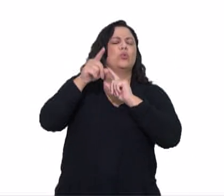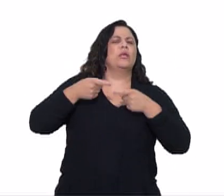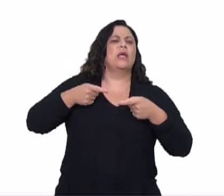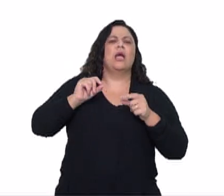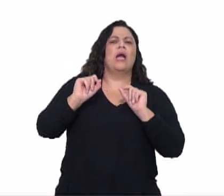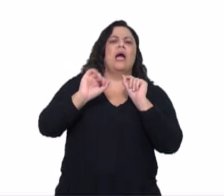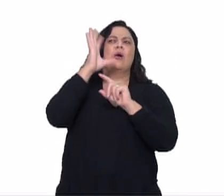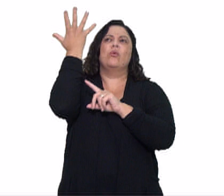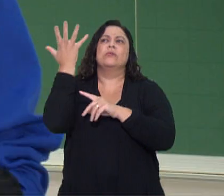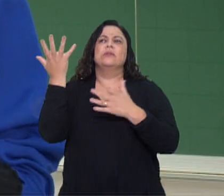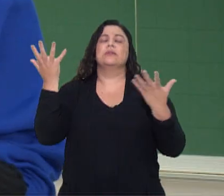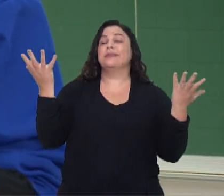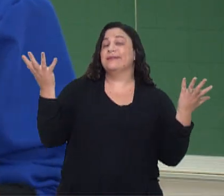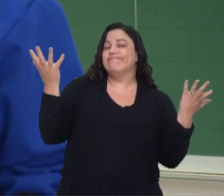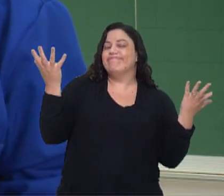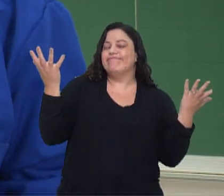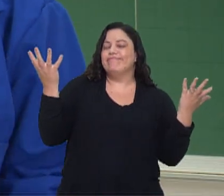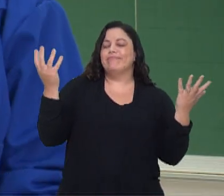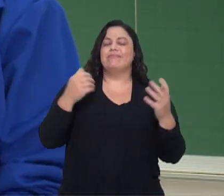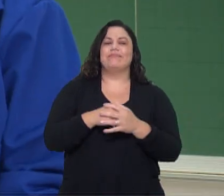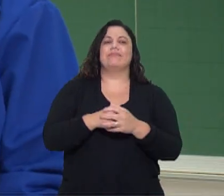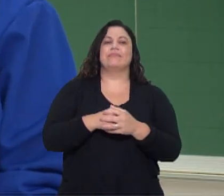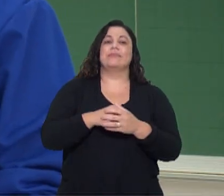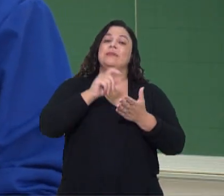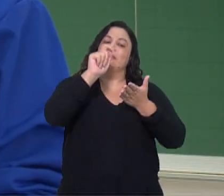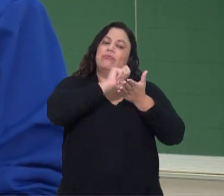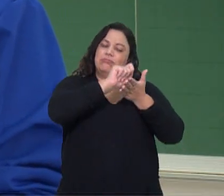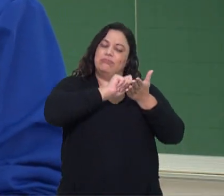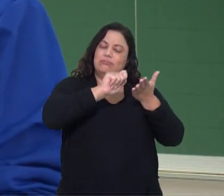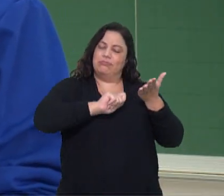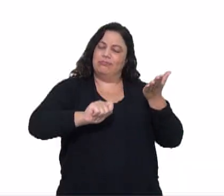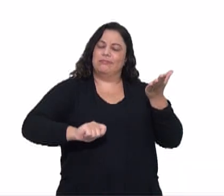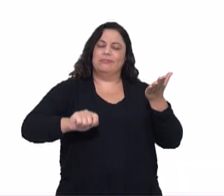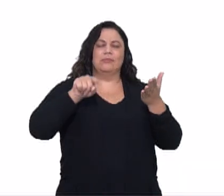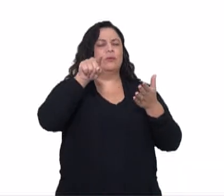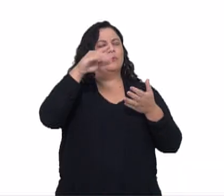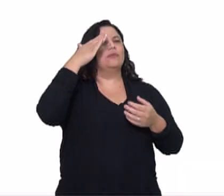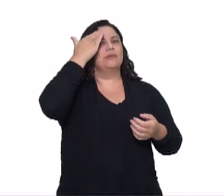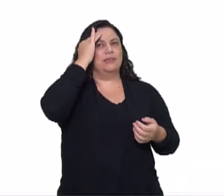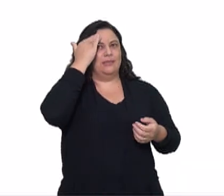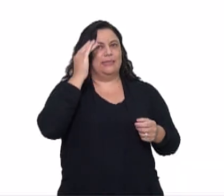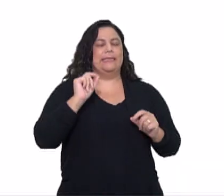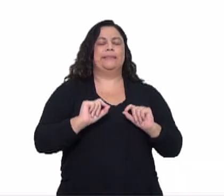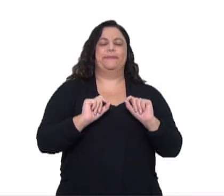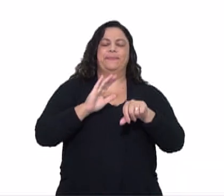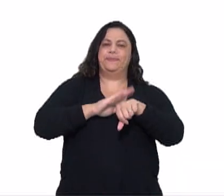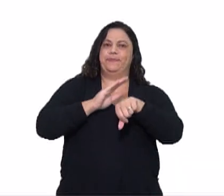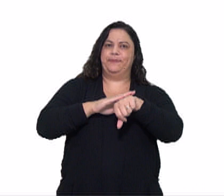tal acontecimento? Então, coloquem ali de acordo com o que vocês entenderam. Mais um tempo.